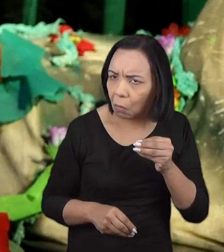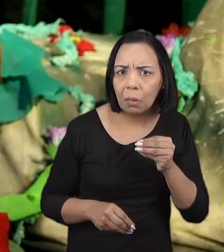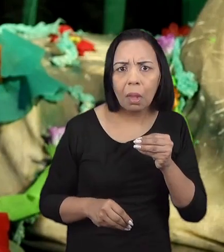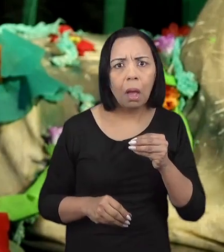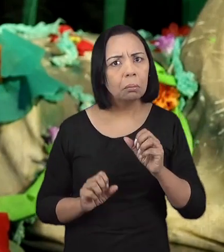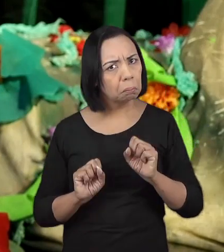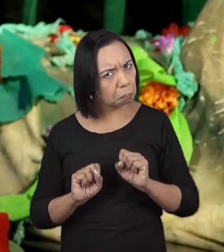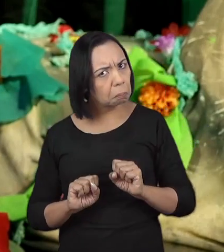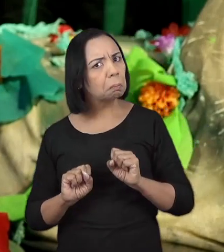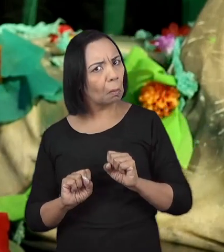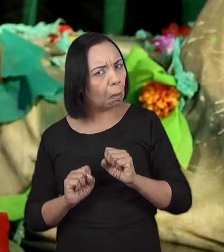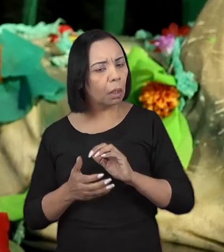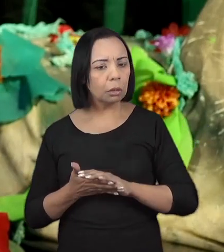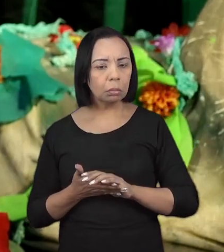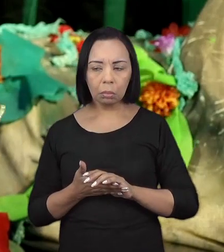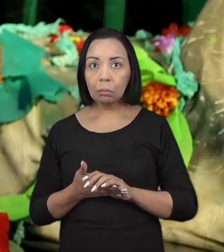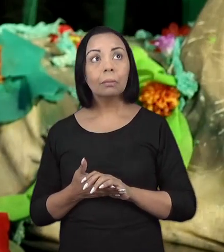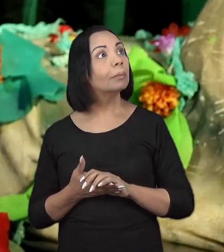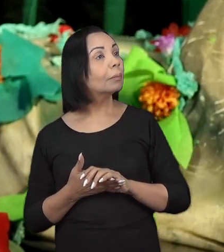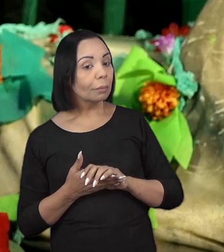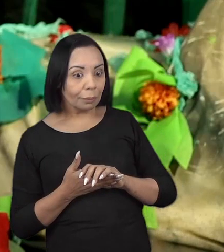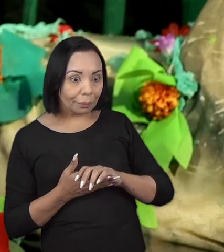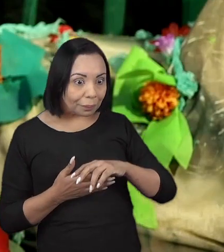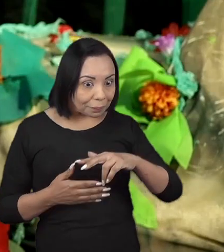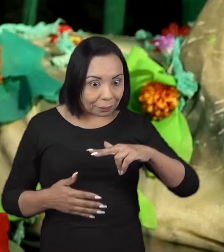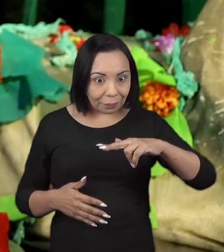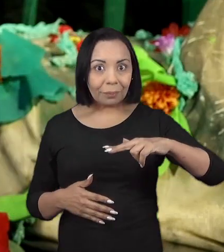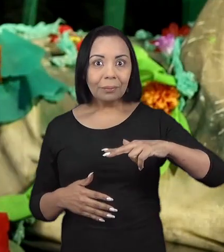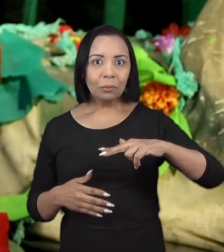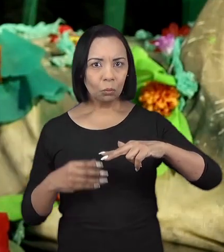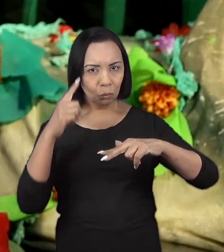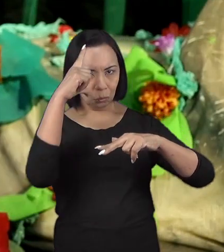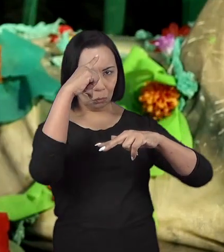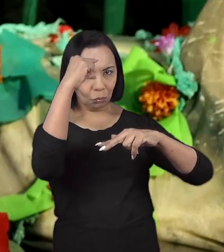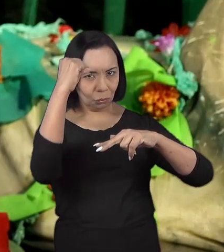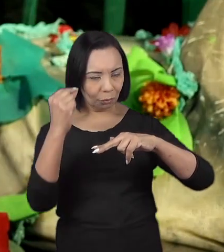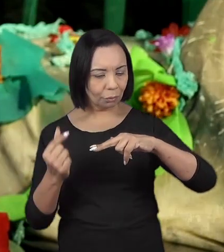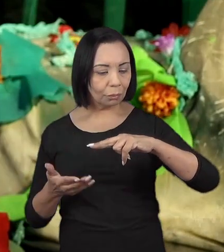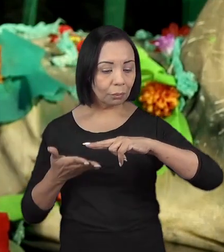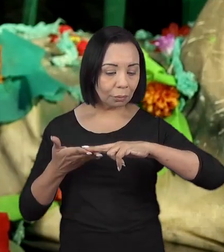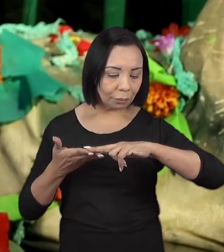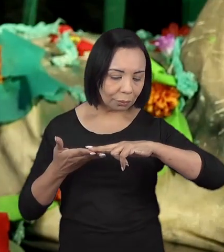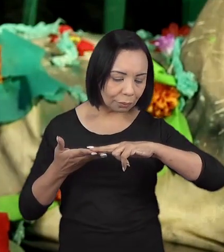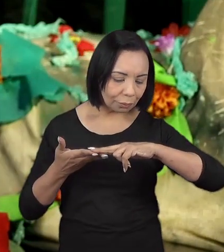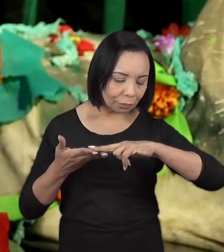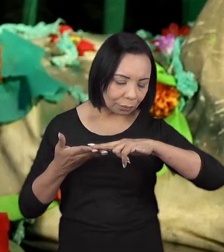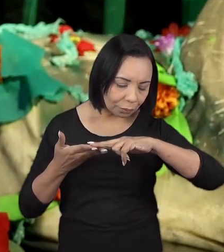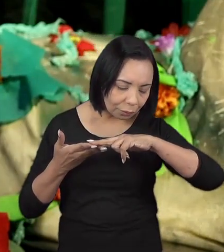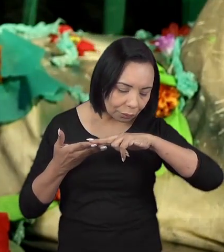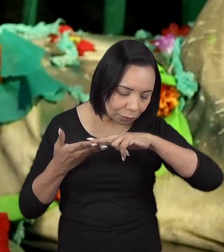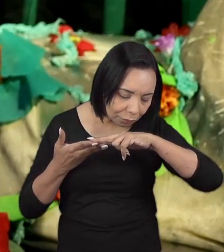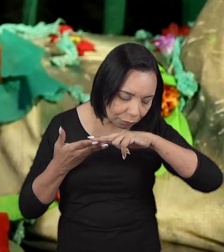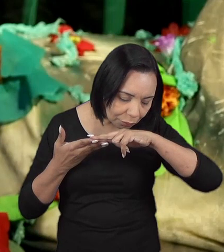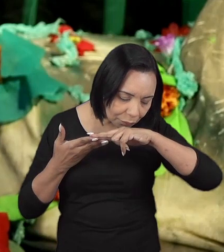moça. Os anões assistiram enquanto o príncipe se inclinava sobre o corpo da bela